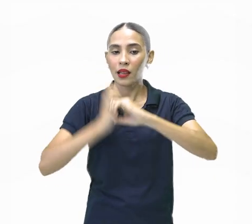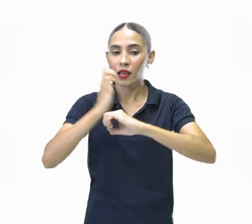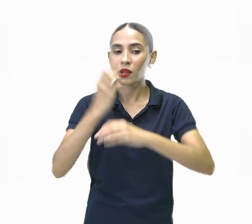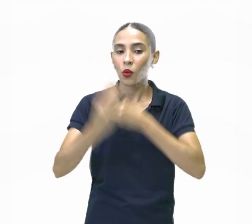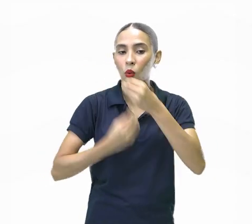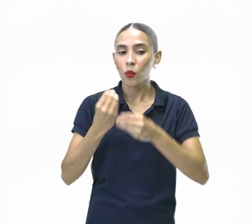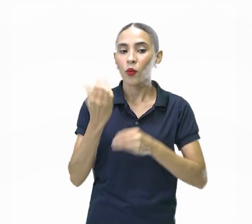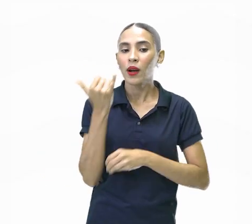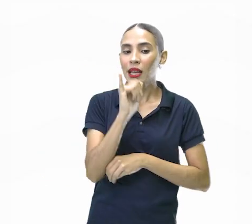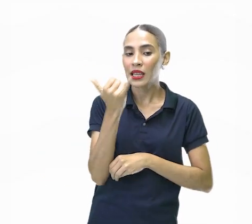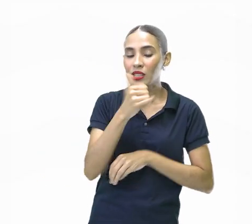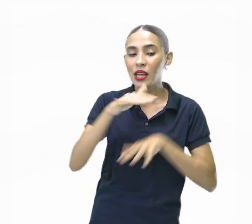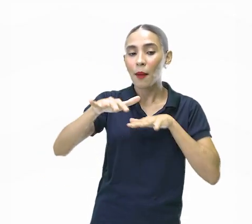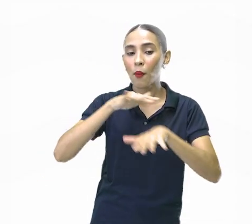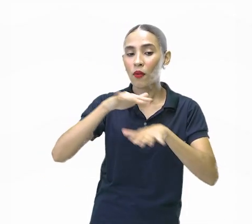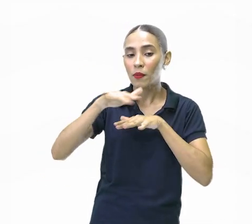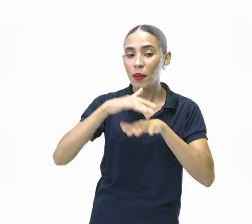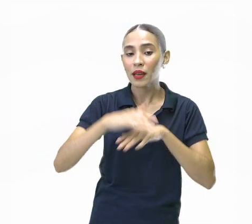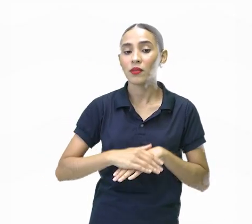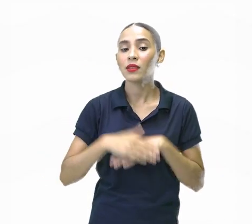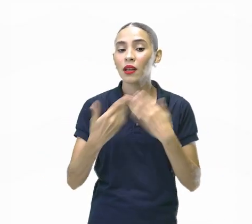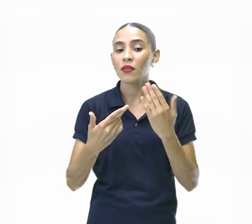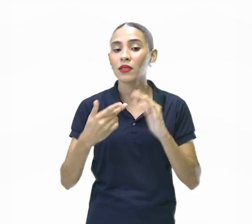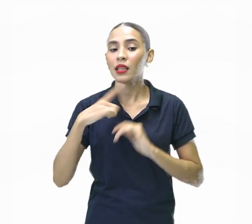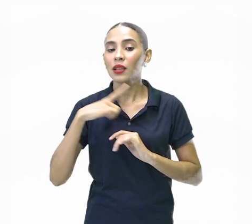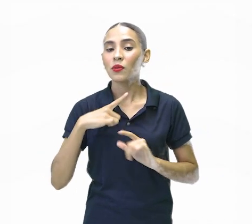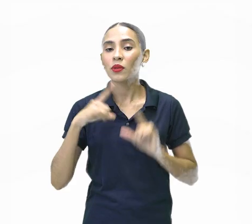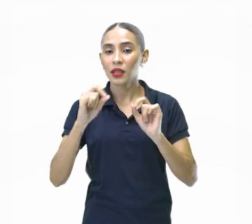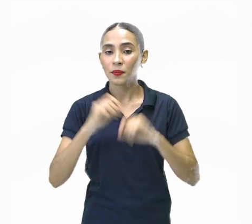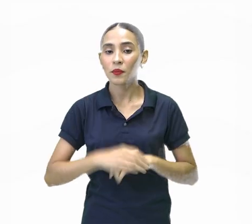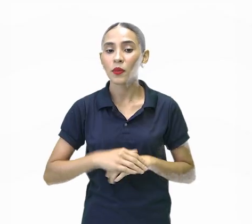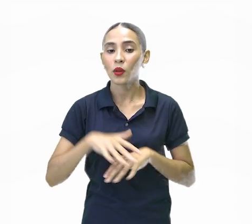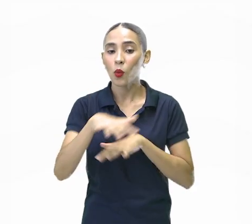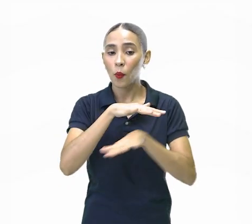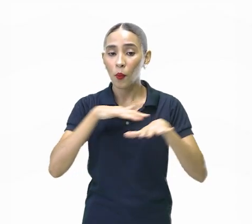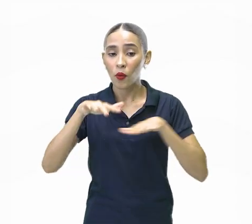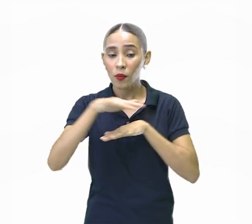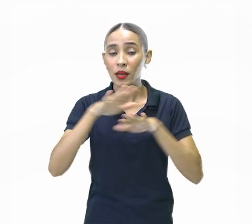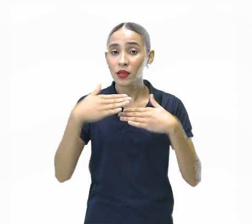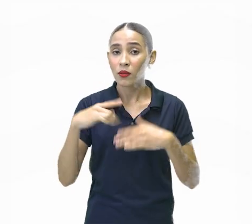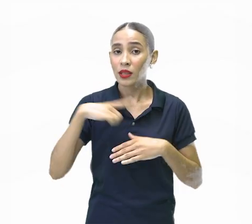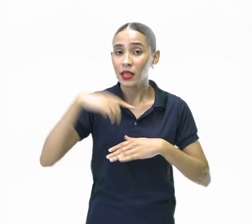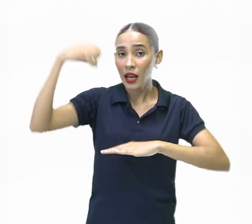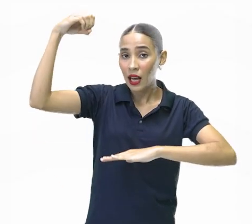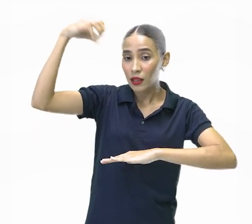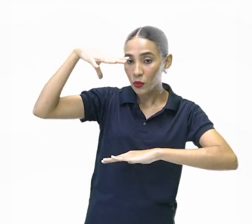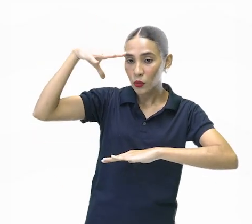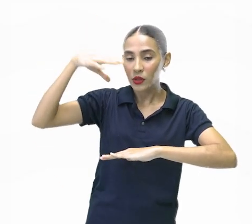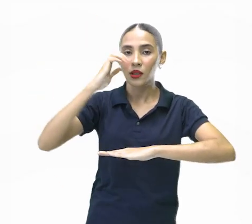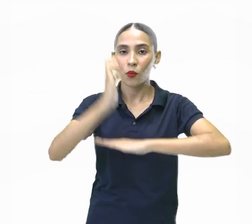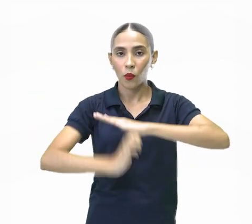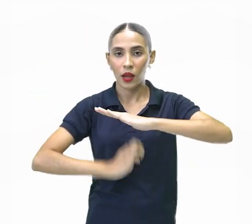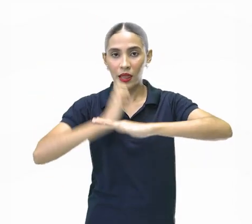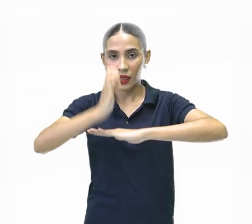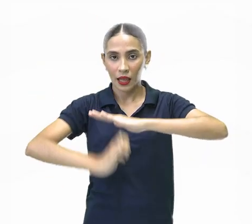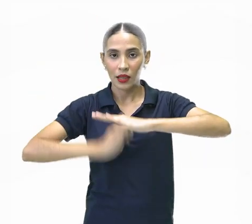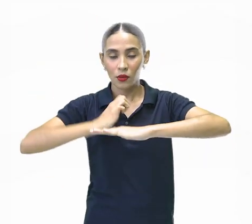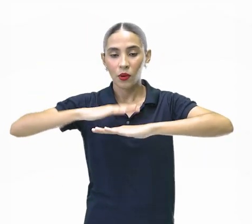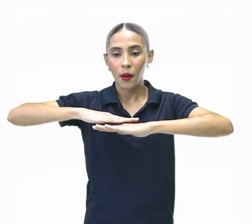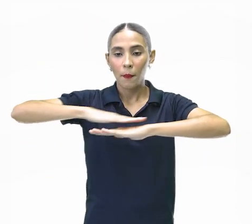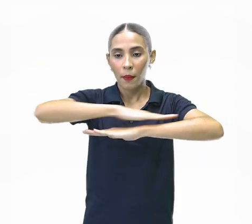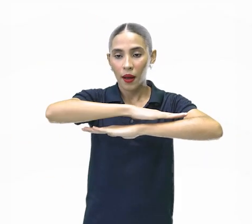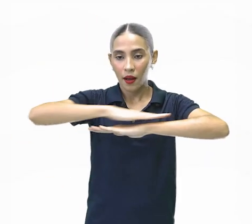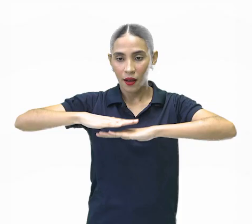energia cinética, isto é, que envolve aí o movimento. Então, eu tenho a luz, o elétron e a